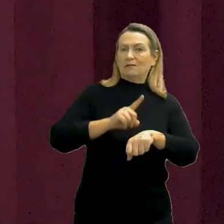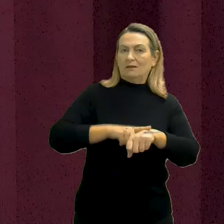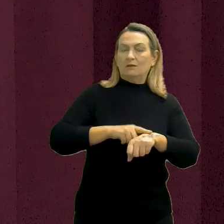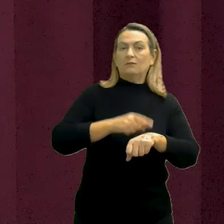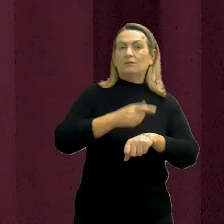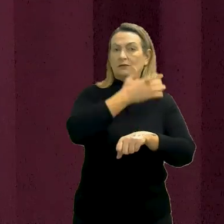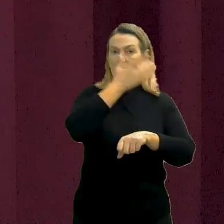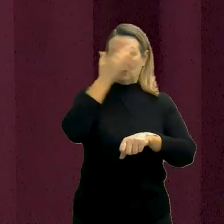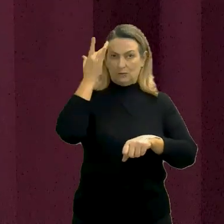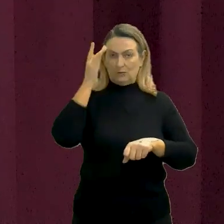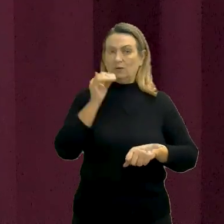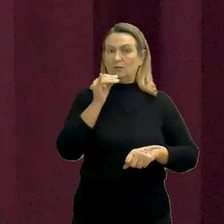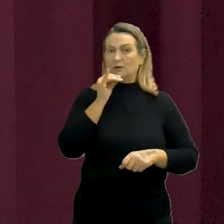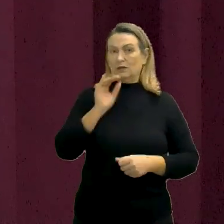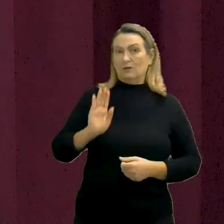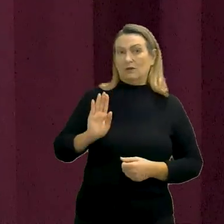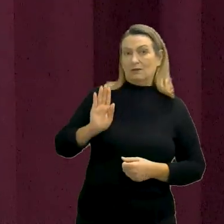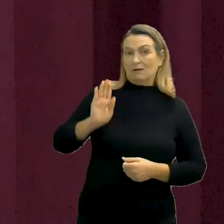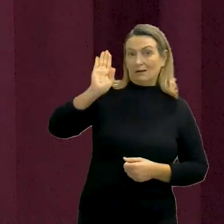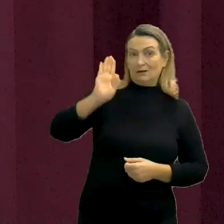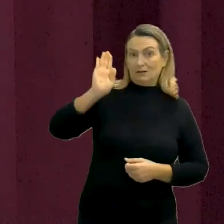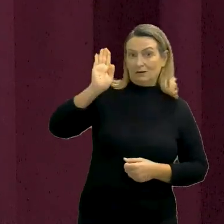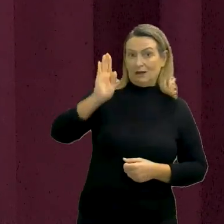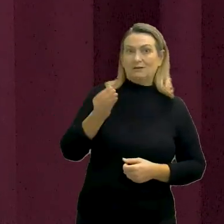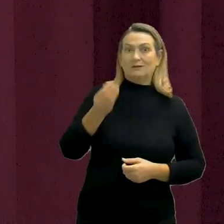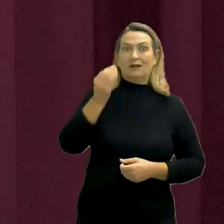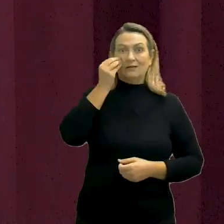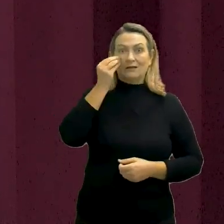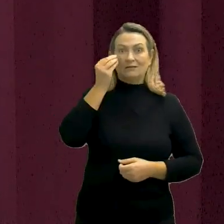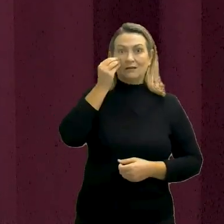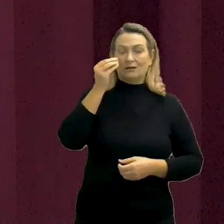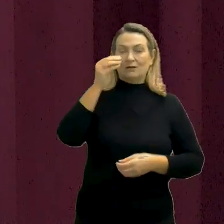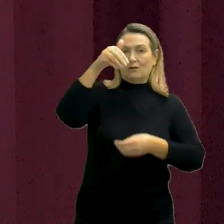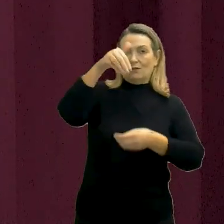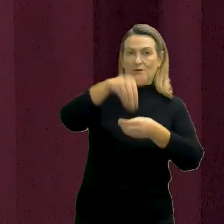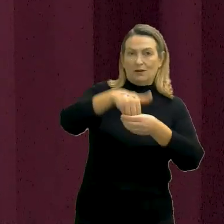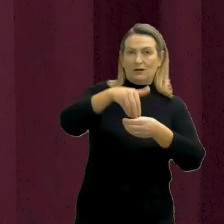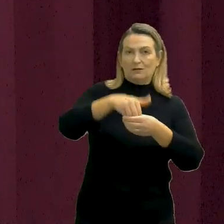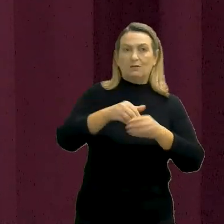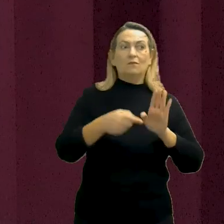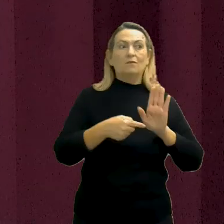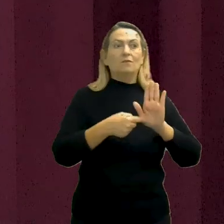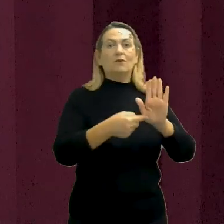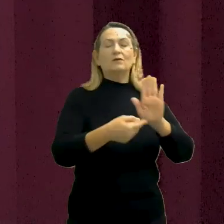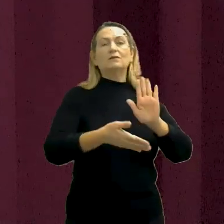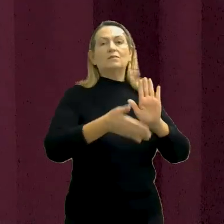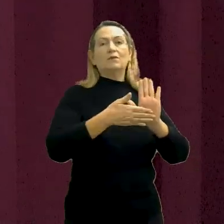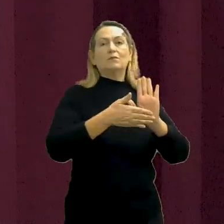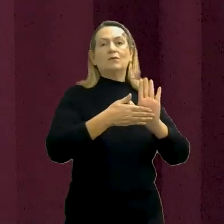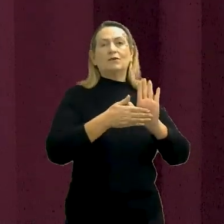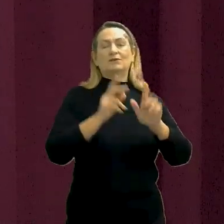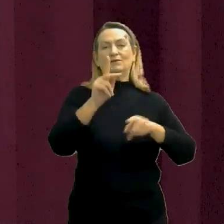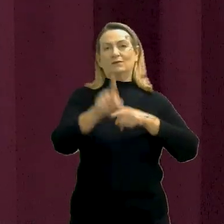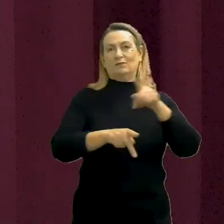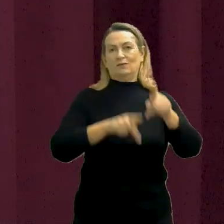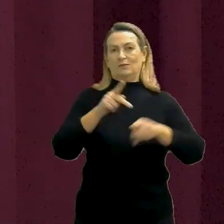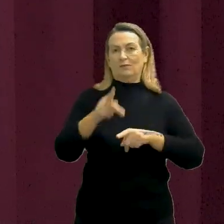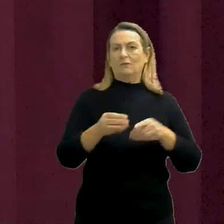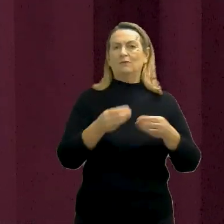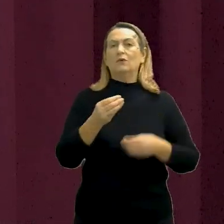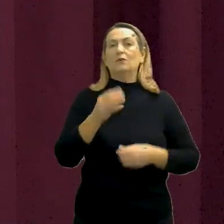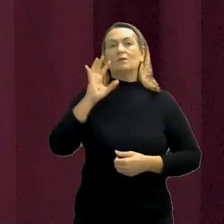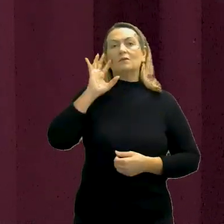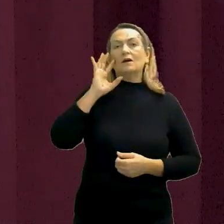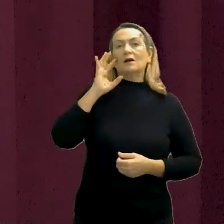eleitoral levem as suas propostas aos à população né mostrem como que nós vamos resolver questões